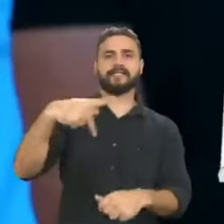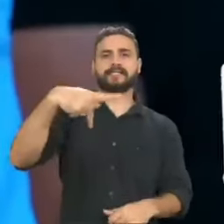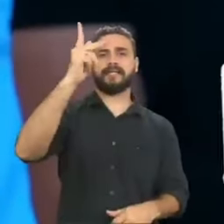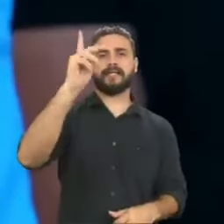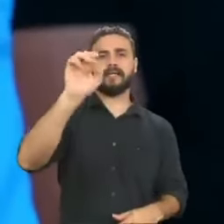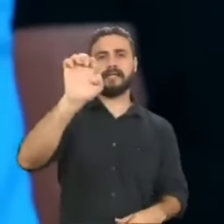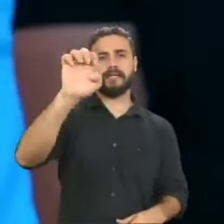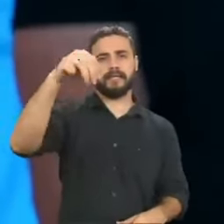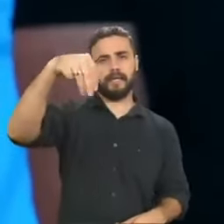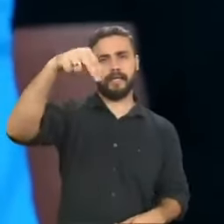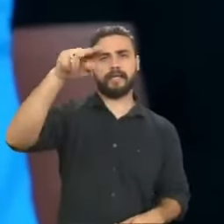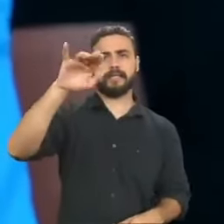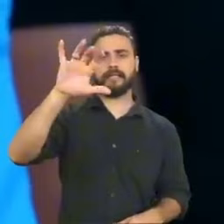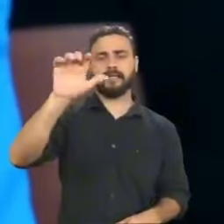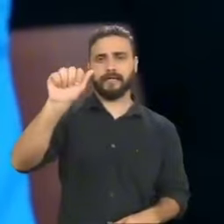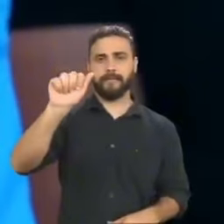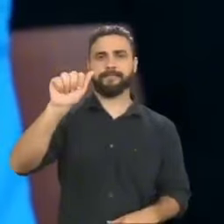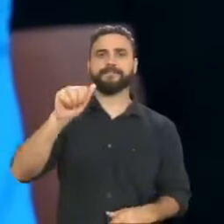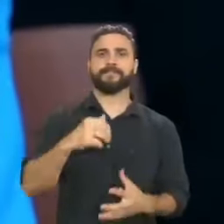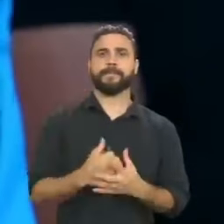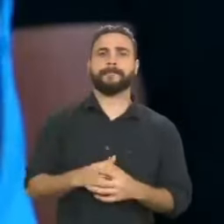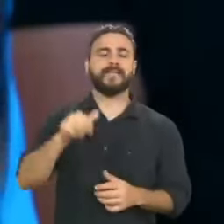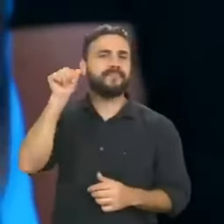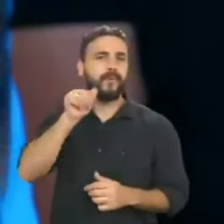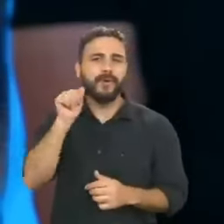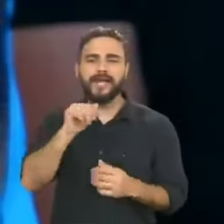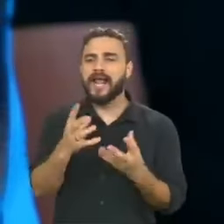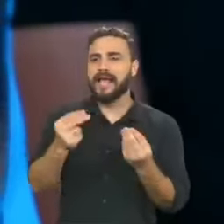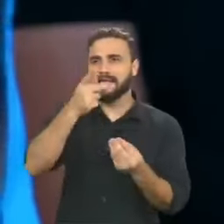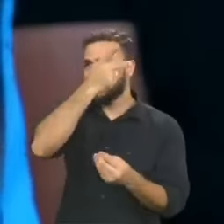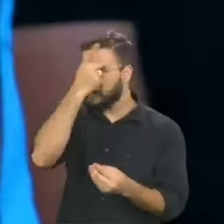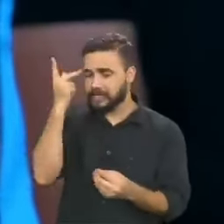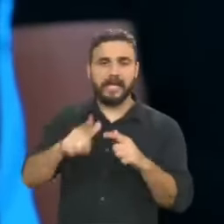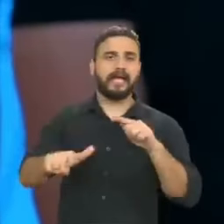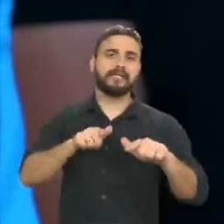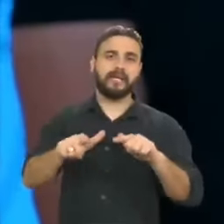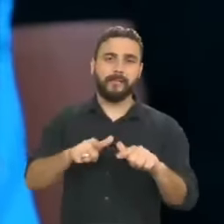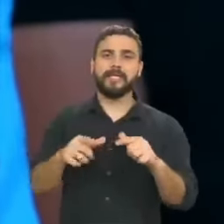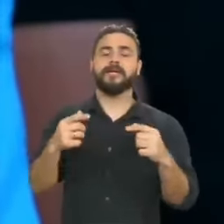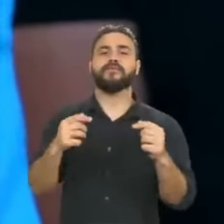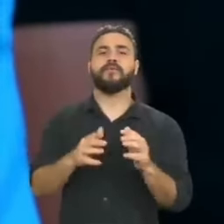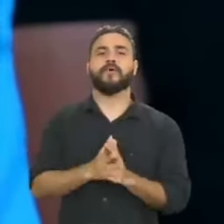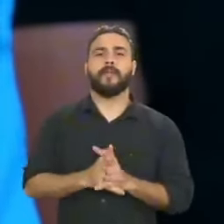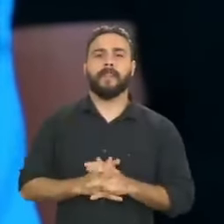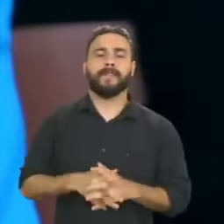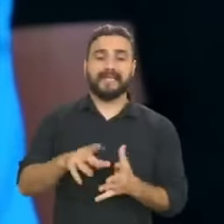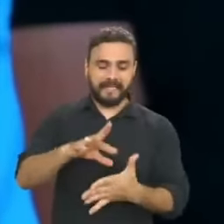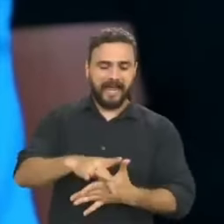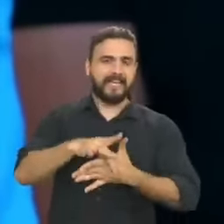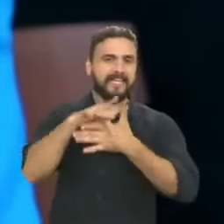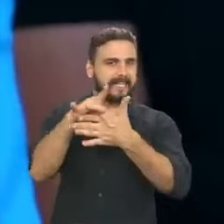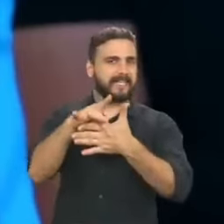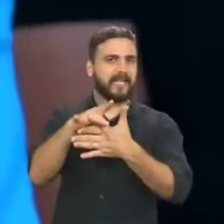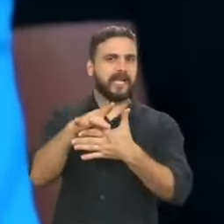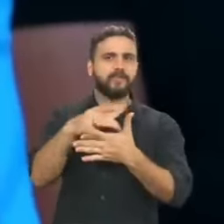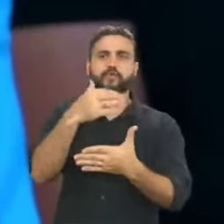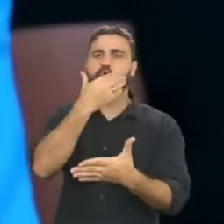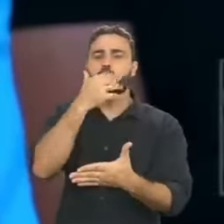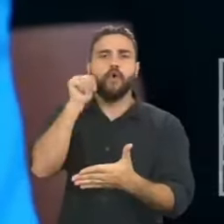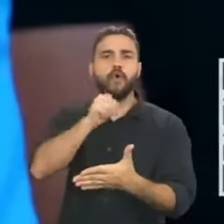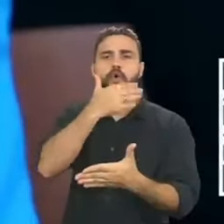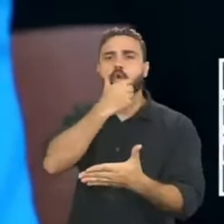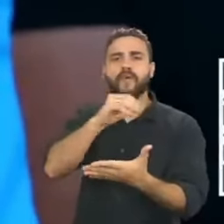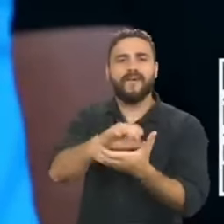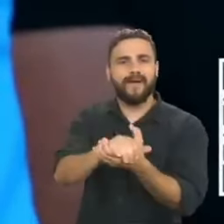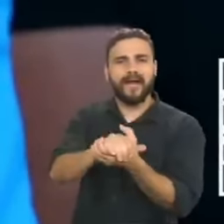isso é uma bênção, é um milagre, a gente fala, de ter uma local que está mesmo liderando o casal de missionários. Eles voltaram